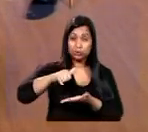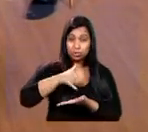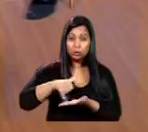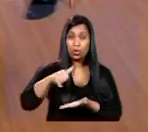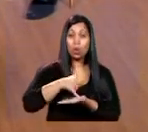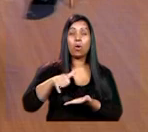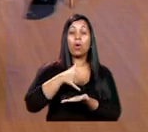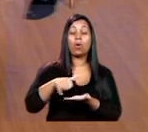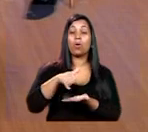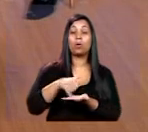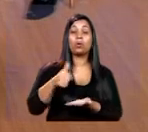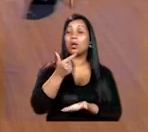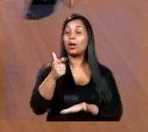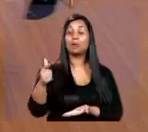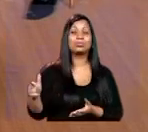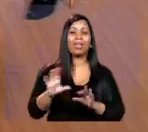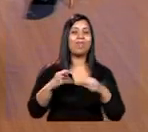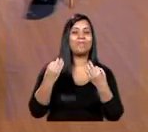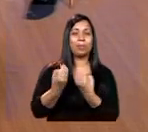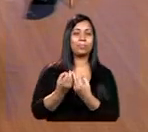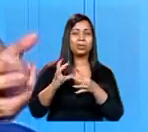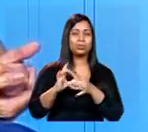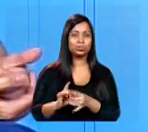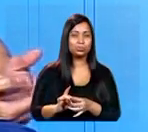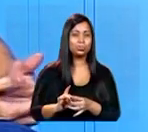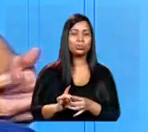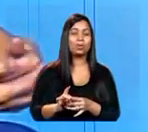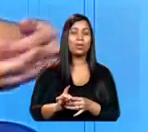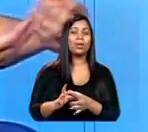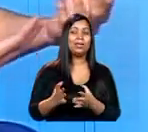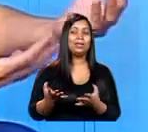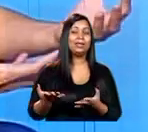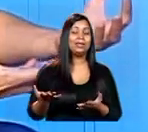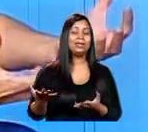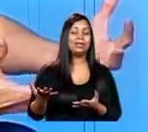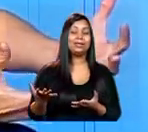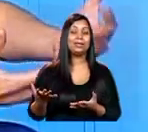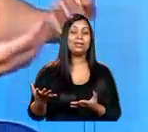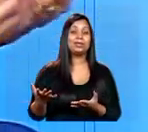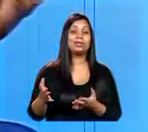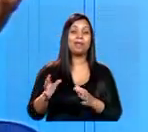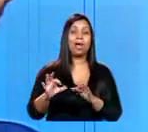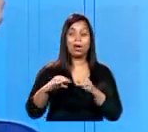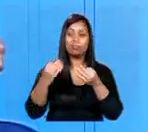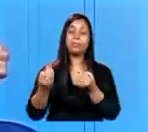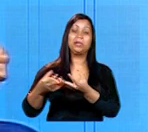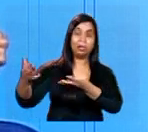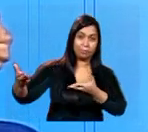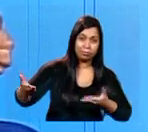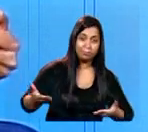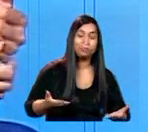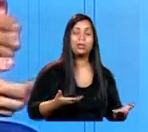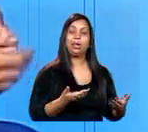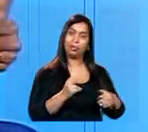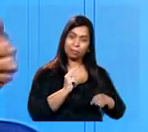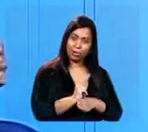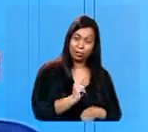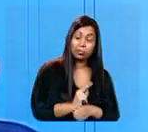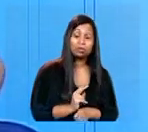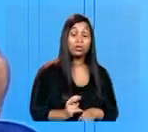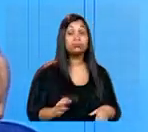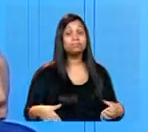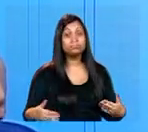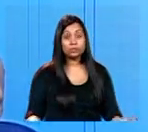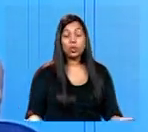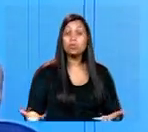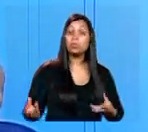eram usuários de droga e que aí não tem um vínculo com a família, e essa família pega ele novamente nessa situação